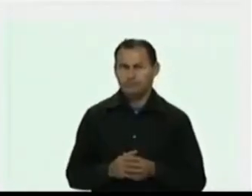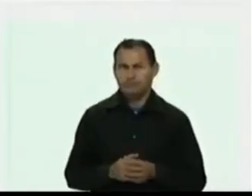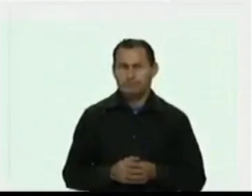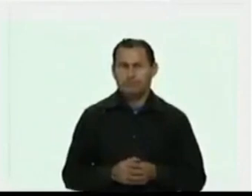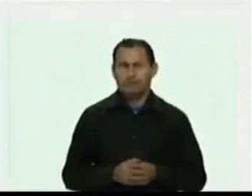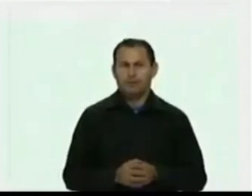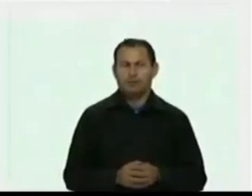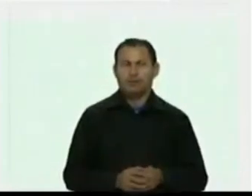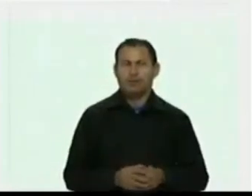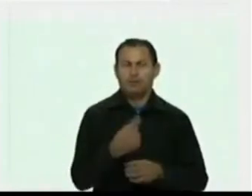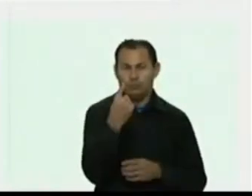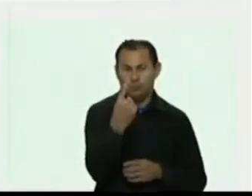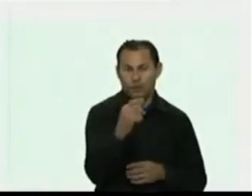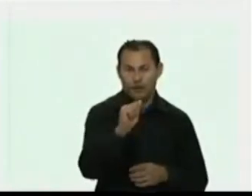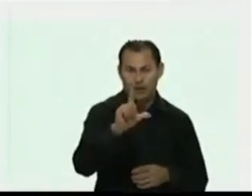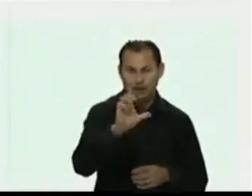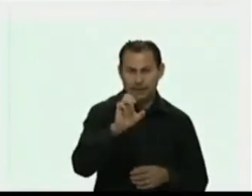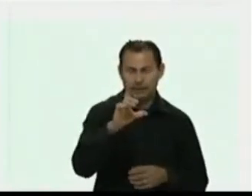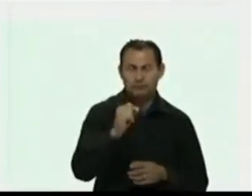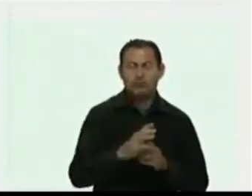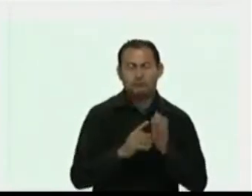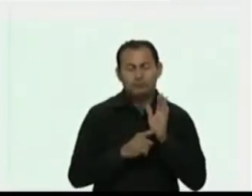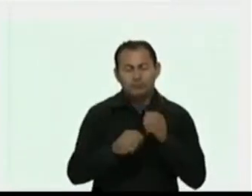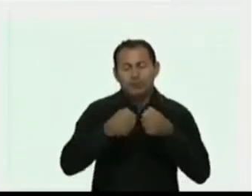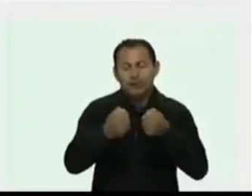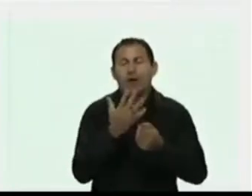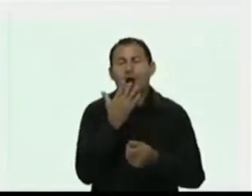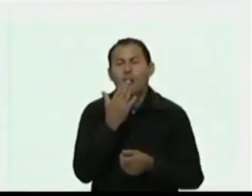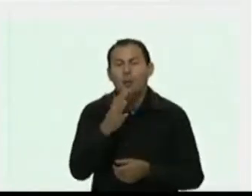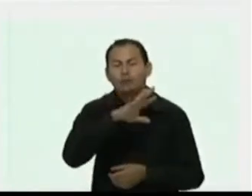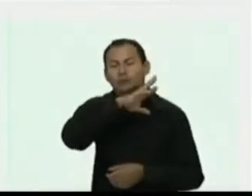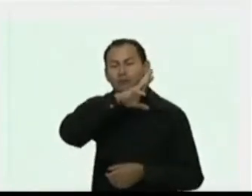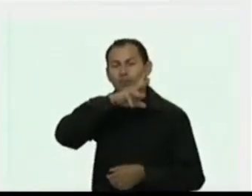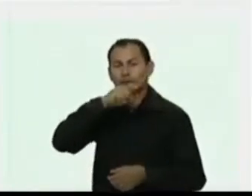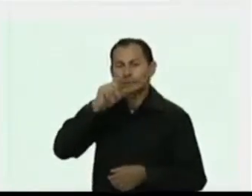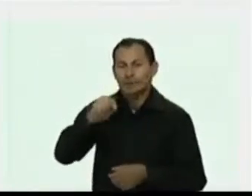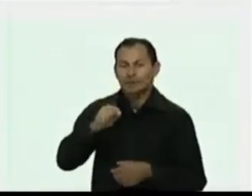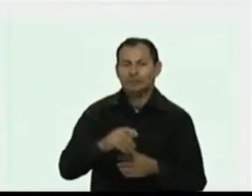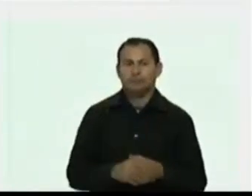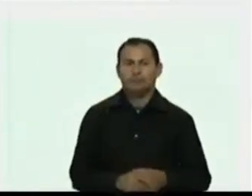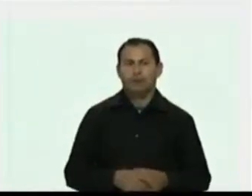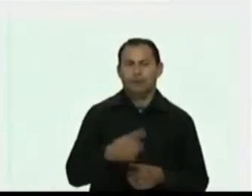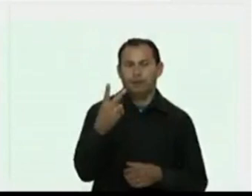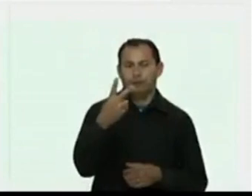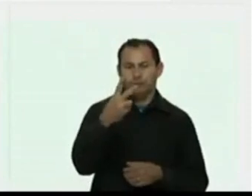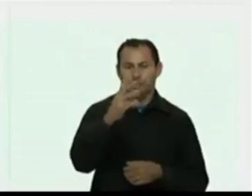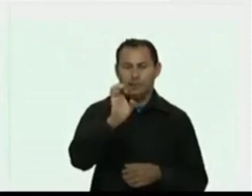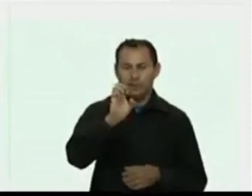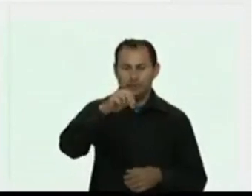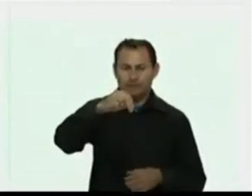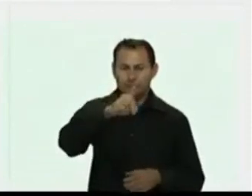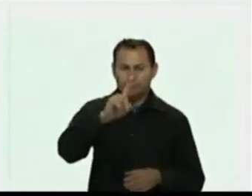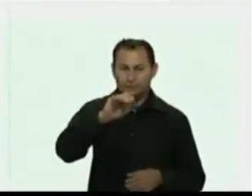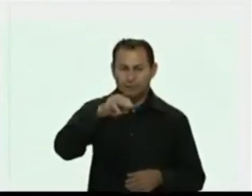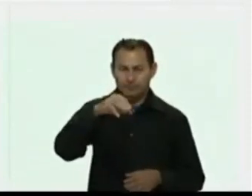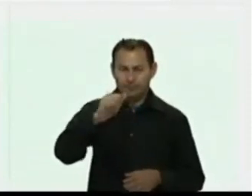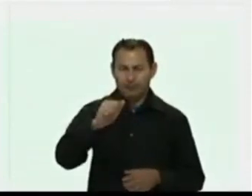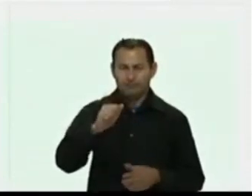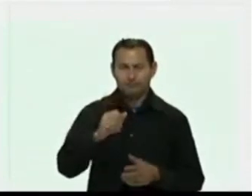Então, um alelo, você tem, o que vai definir a cor dos animais vão ser essas duas enzimas, esses dois